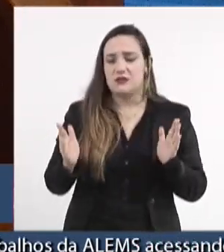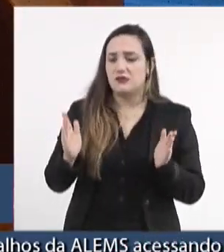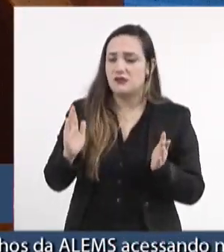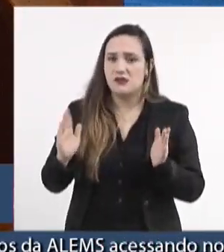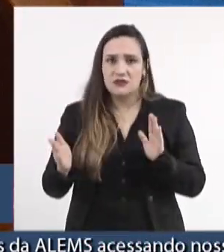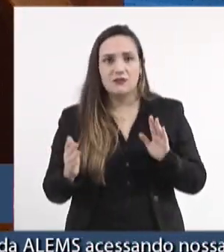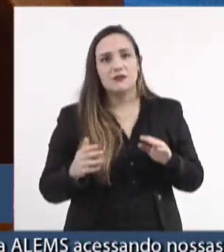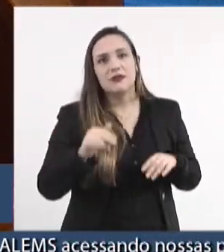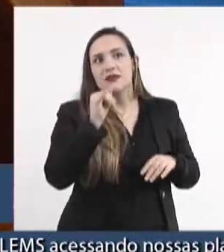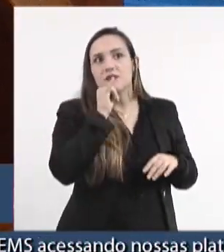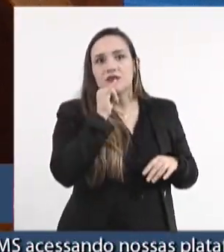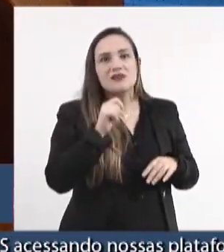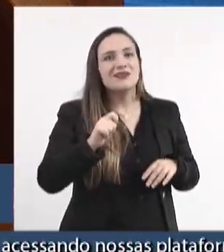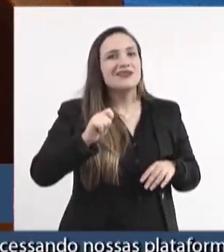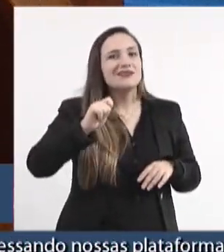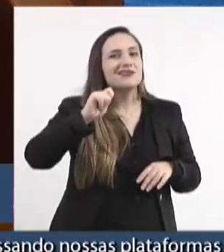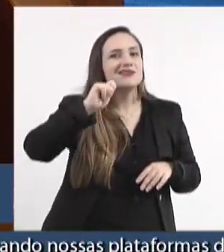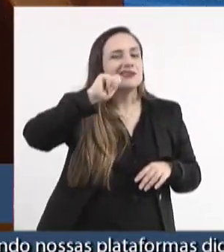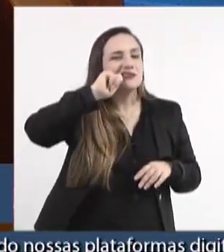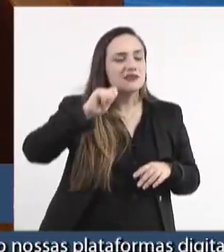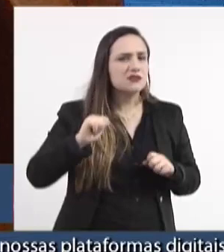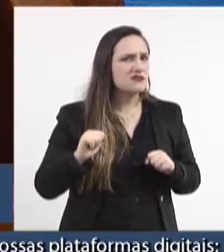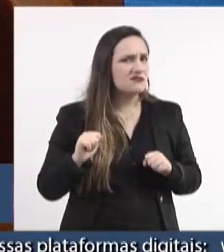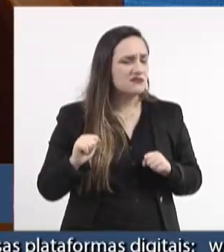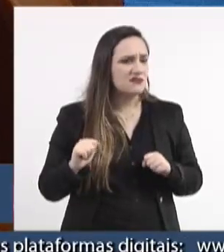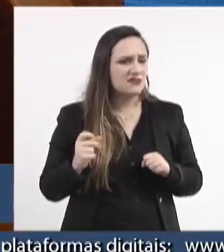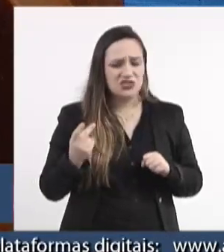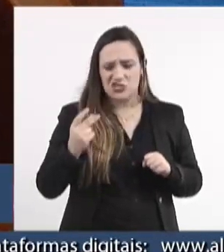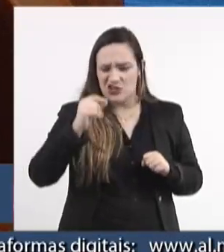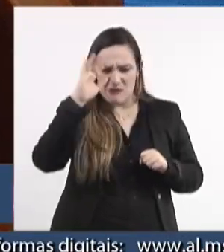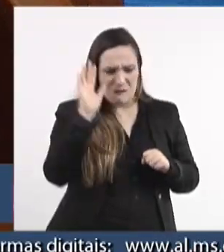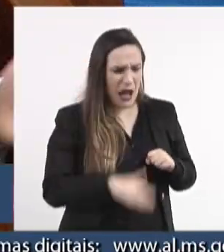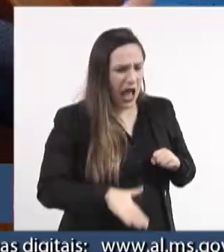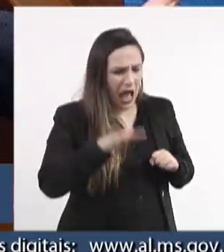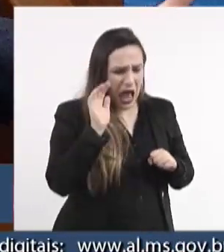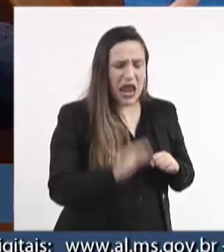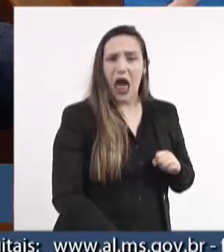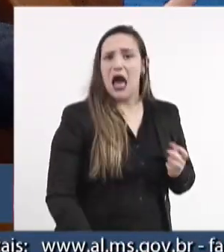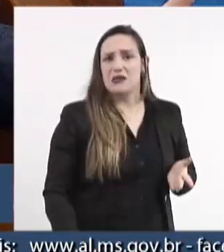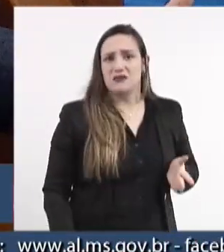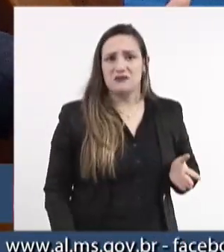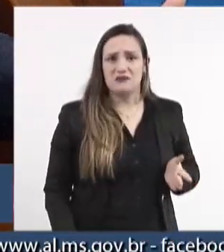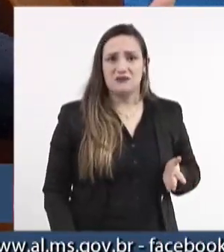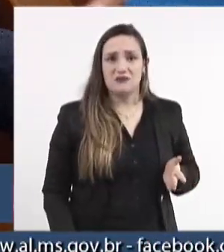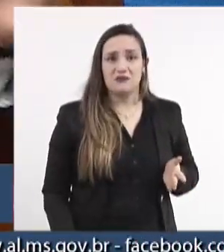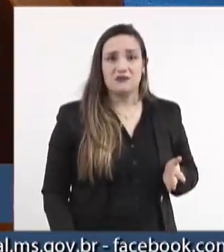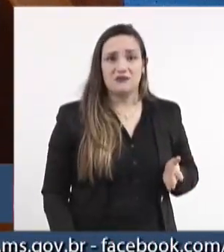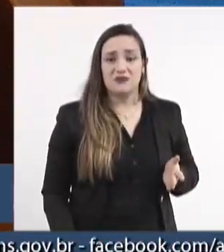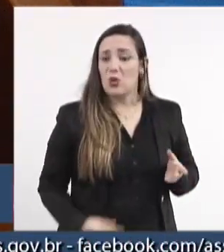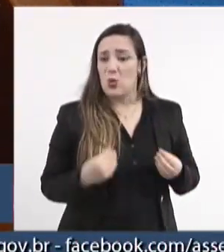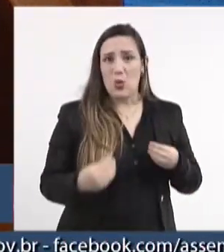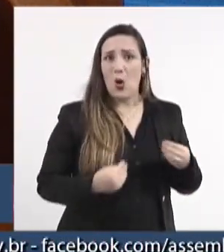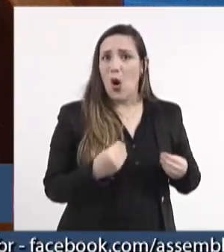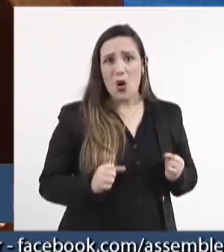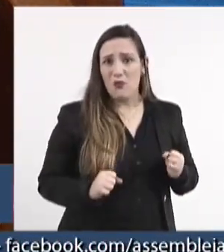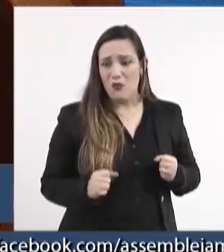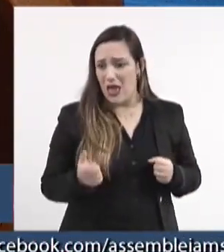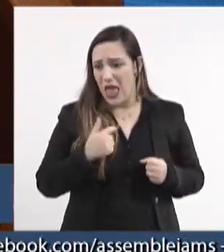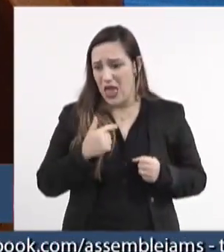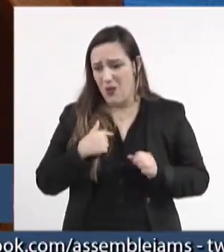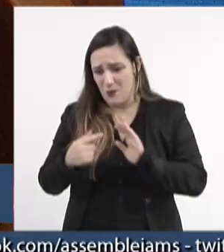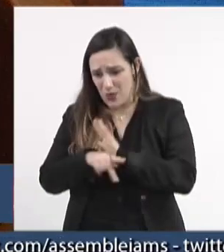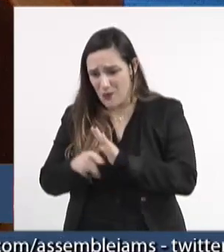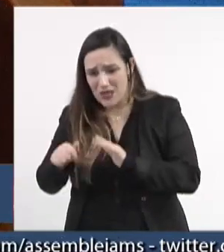cenoura, a preço lá embaixo. Ele acaba competindo com aquele produtor